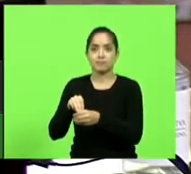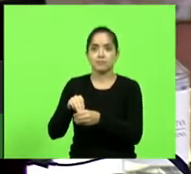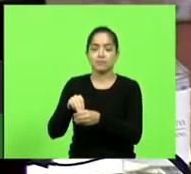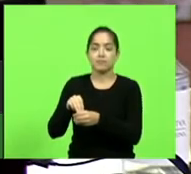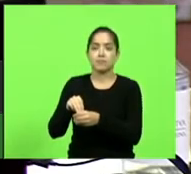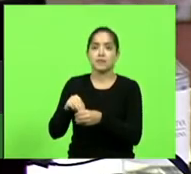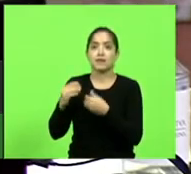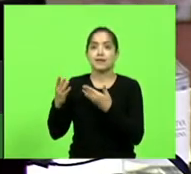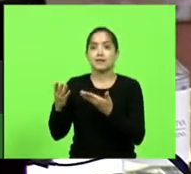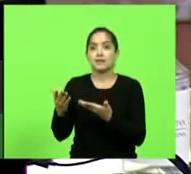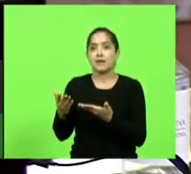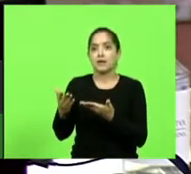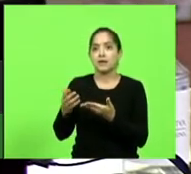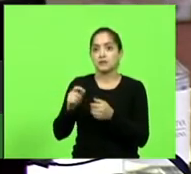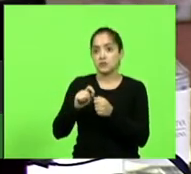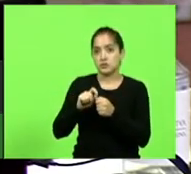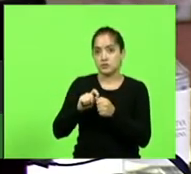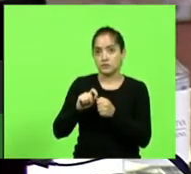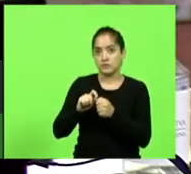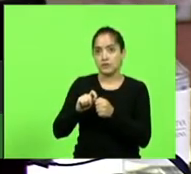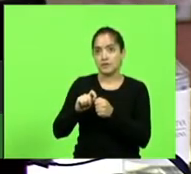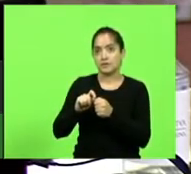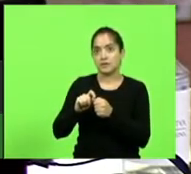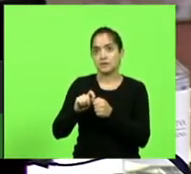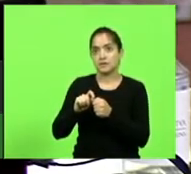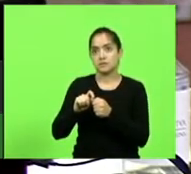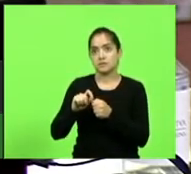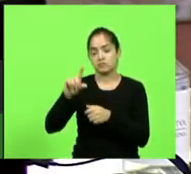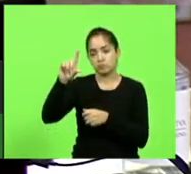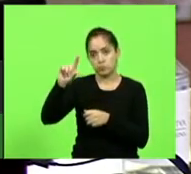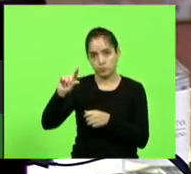E nós não fizemos uma redução de 70%,